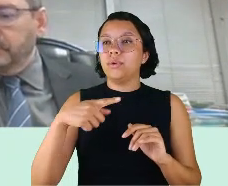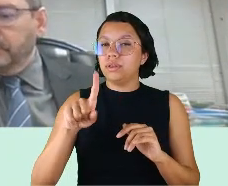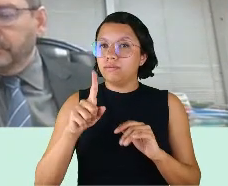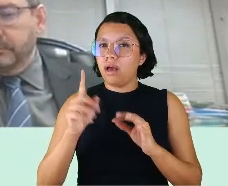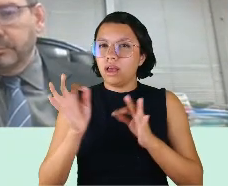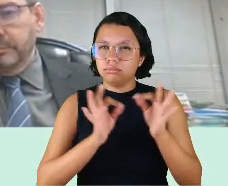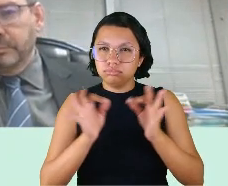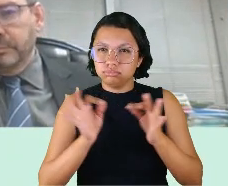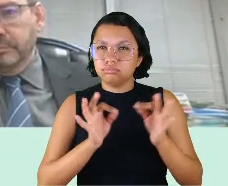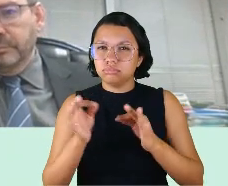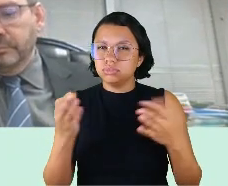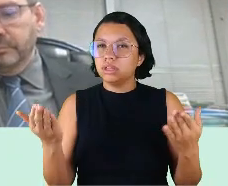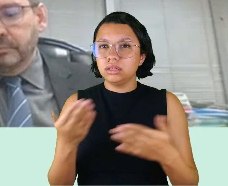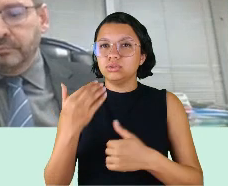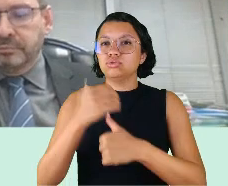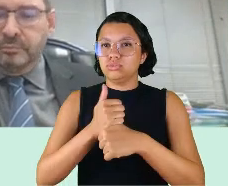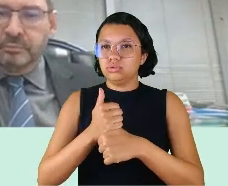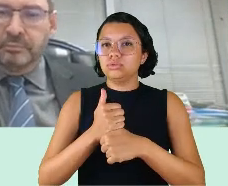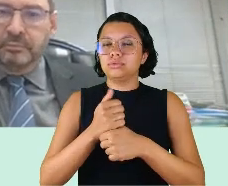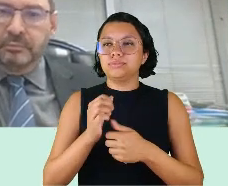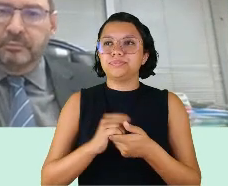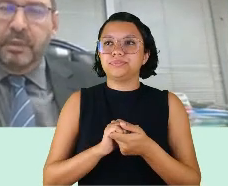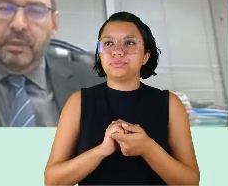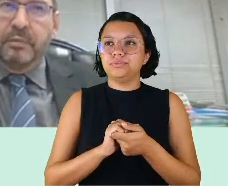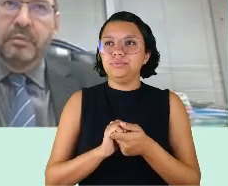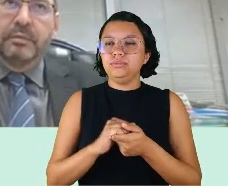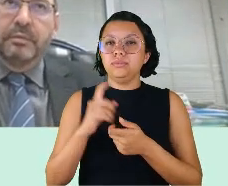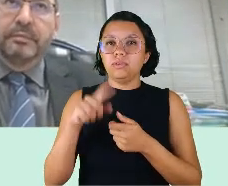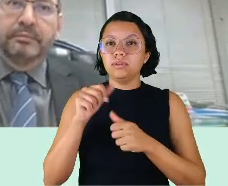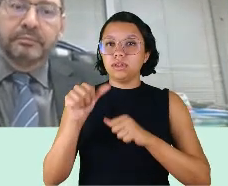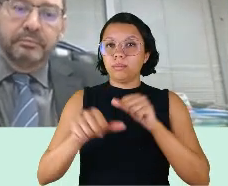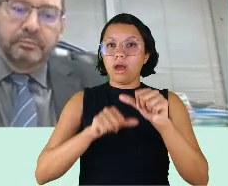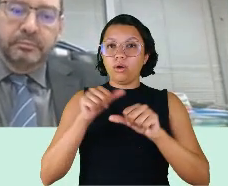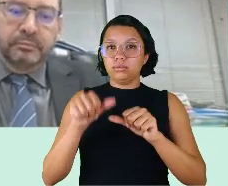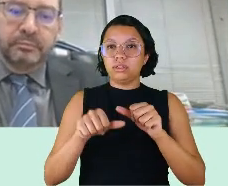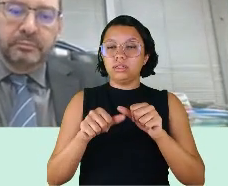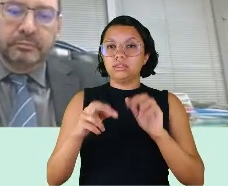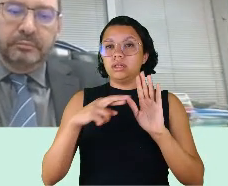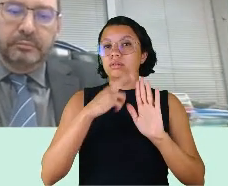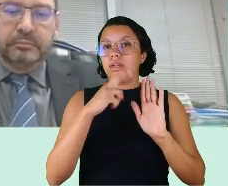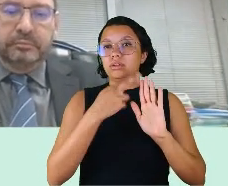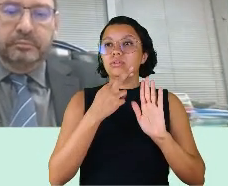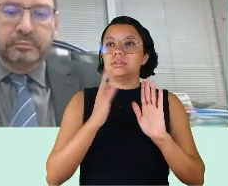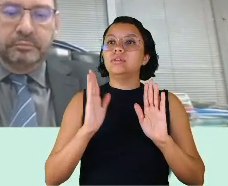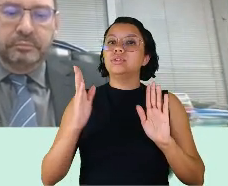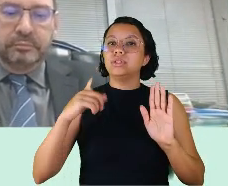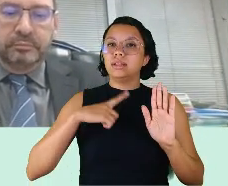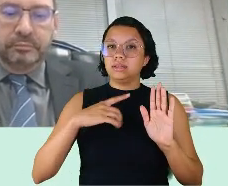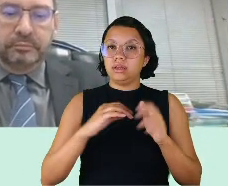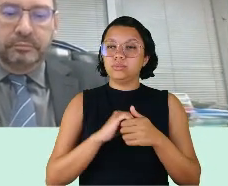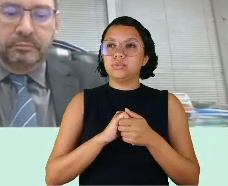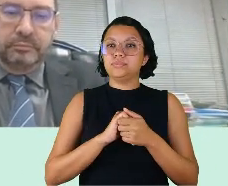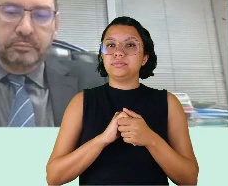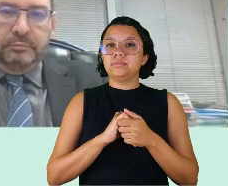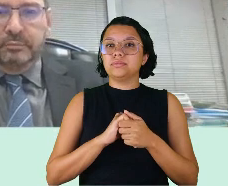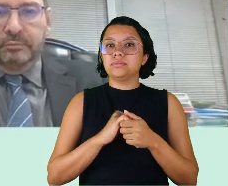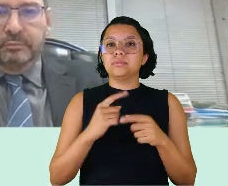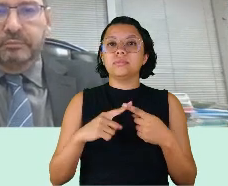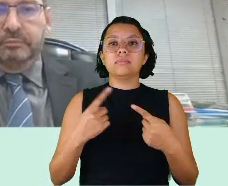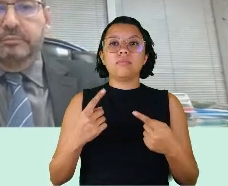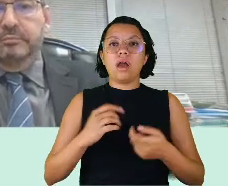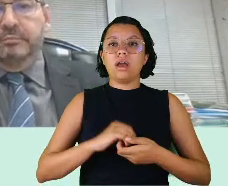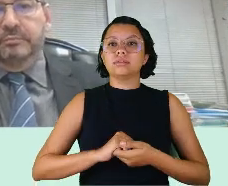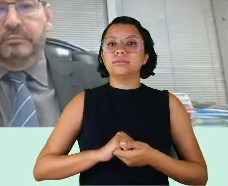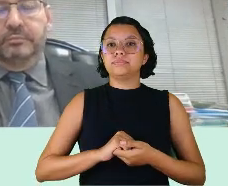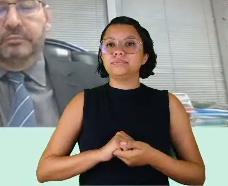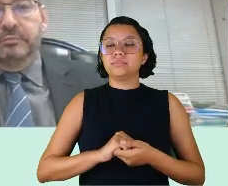trabalho também, essas substituições, né? Que vai ser uma alteração na resolução que nós já temos.